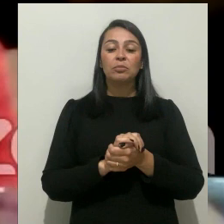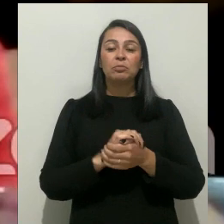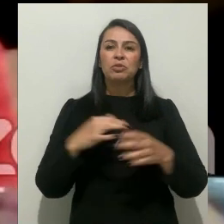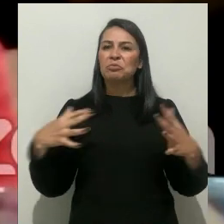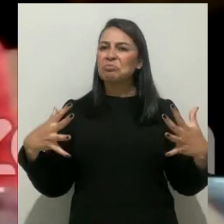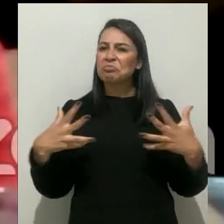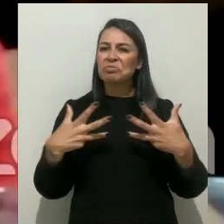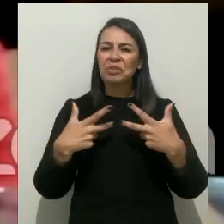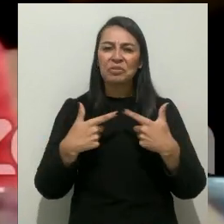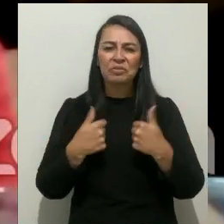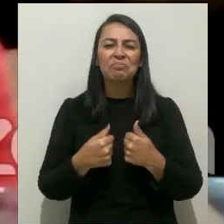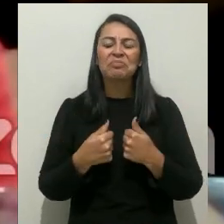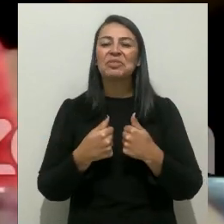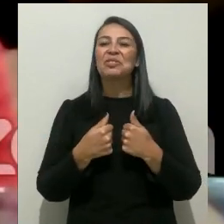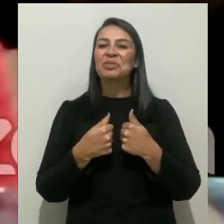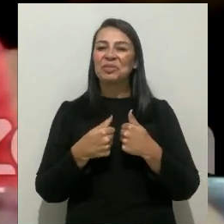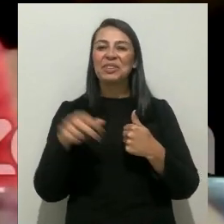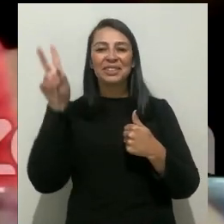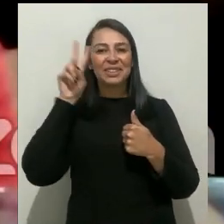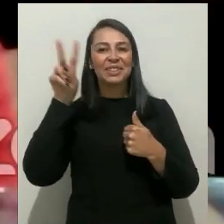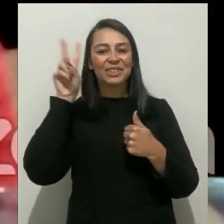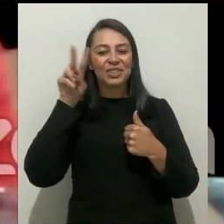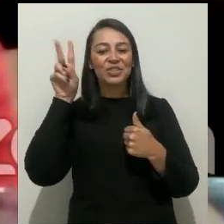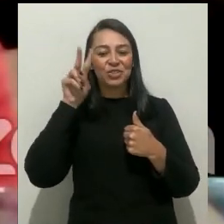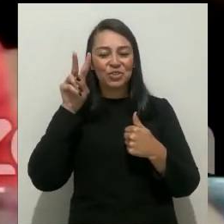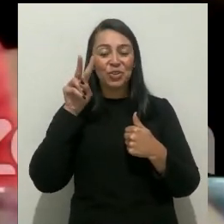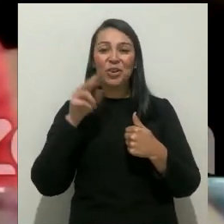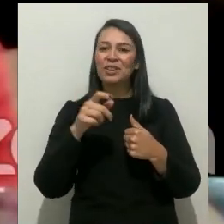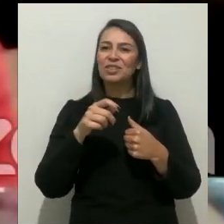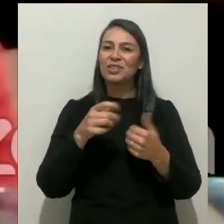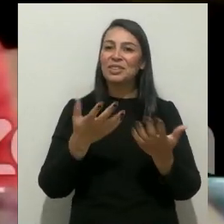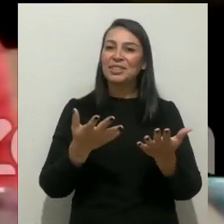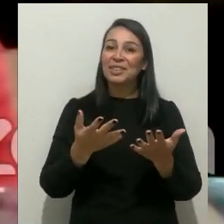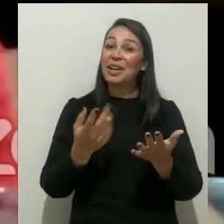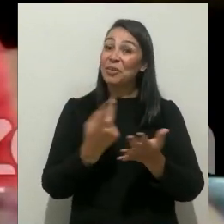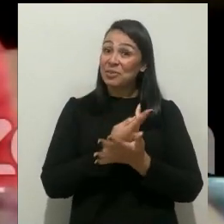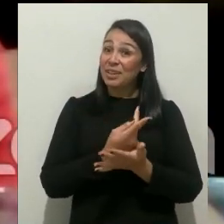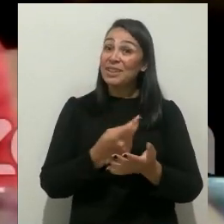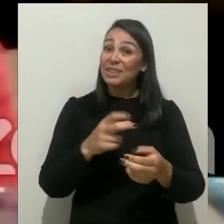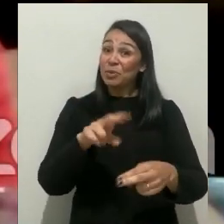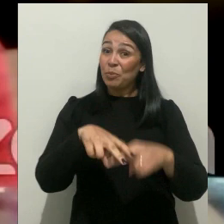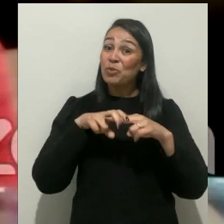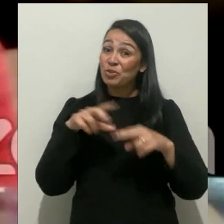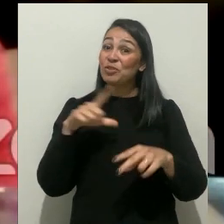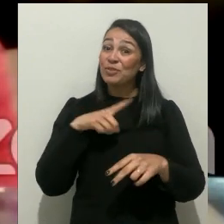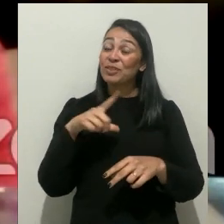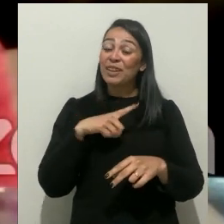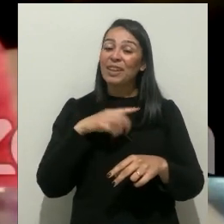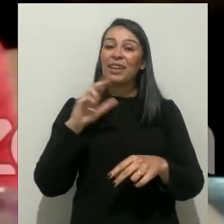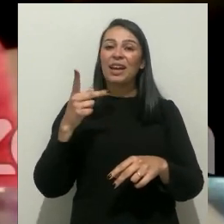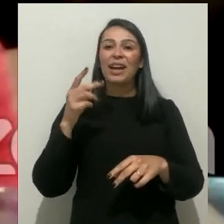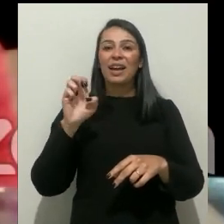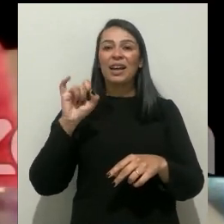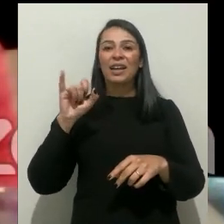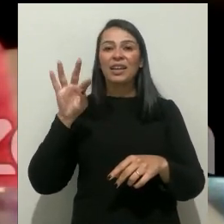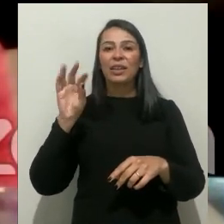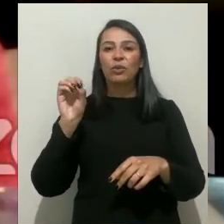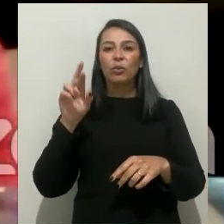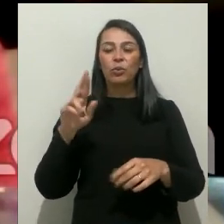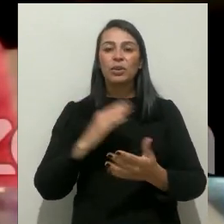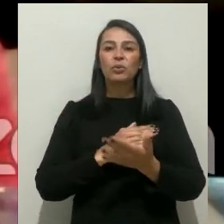incrível isso, né? Então, essas histórias, de repente, não são tão por acaso, né? E o Heitor começa a